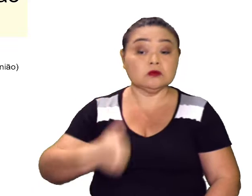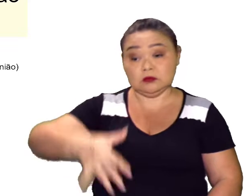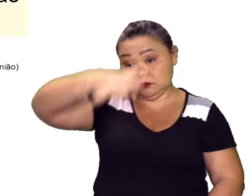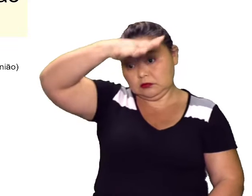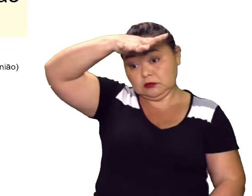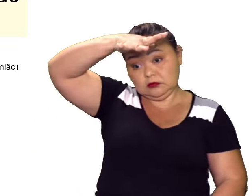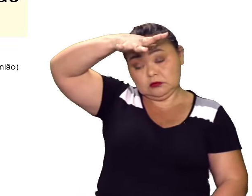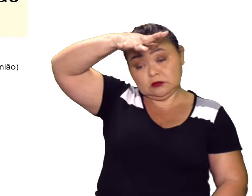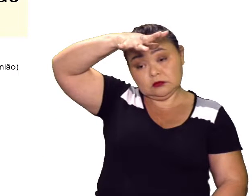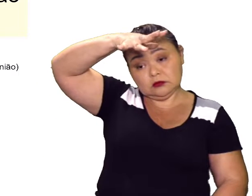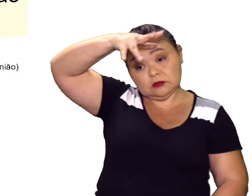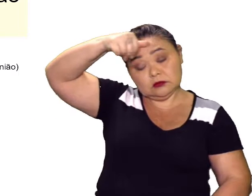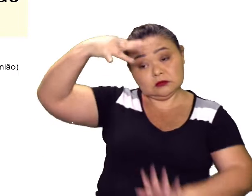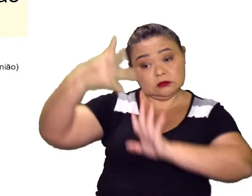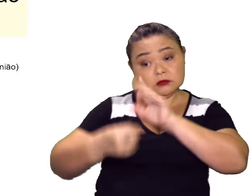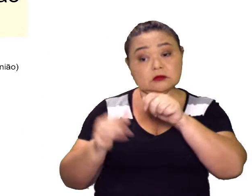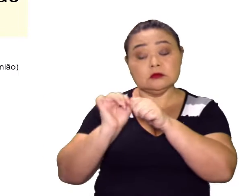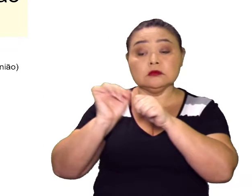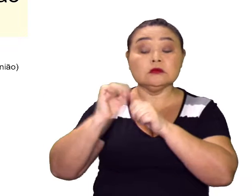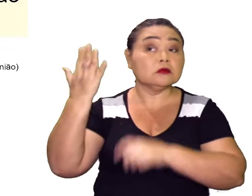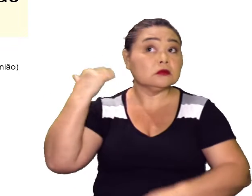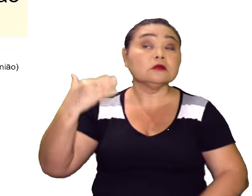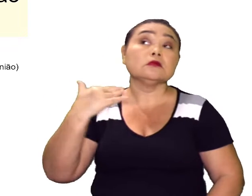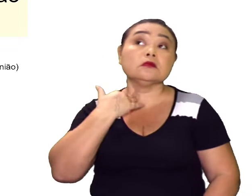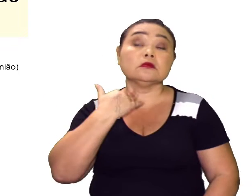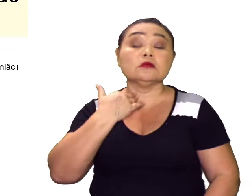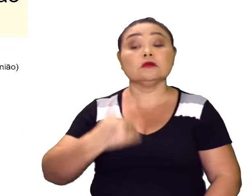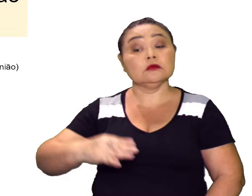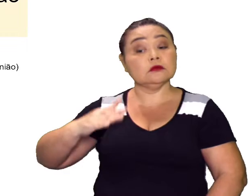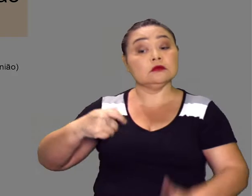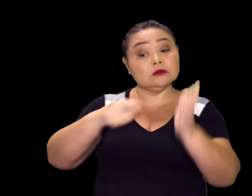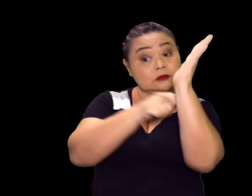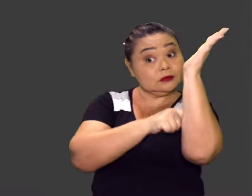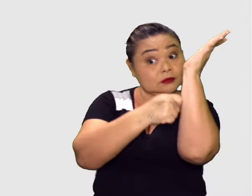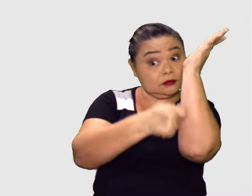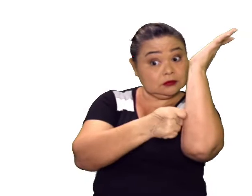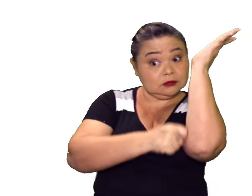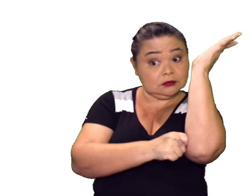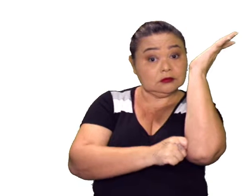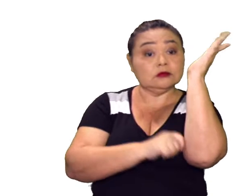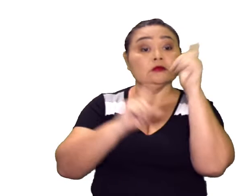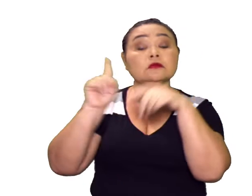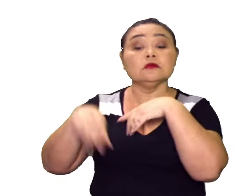da Amazônia, mas antigamente era chamado Banco da Borracha. E em